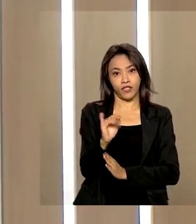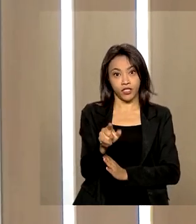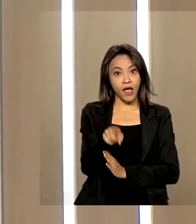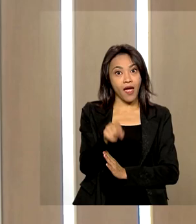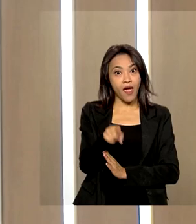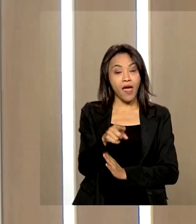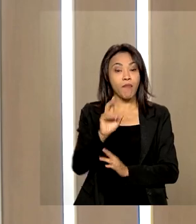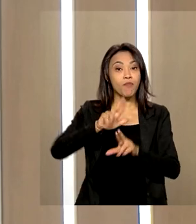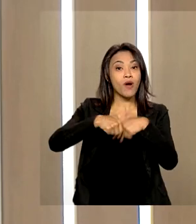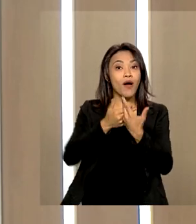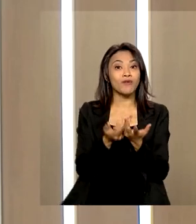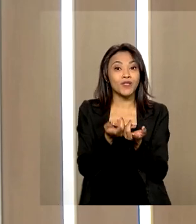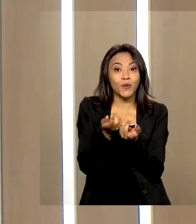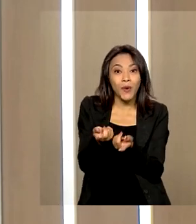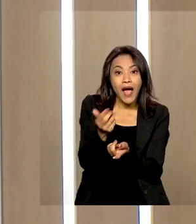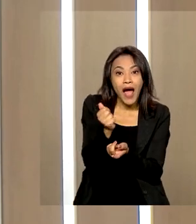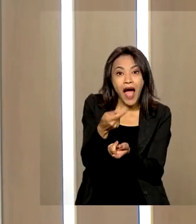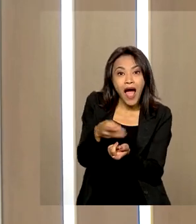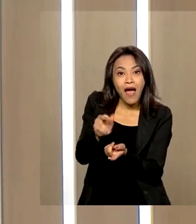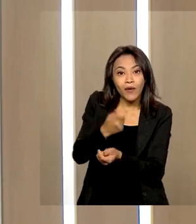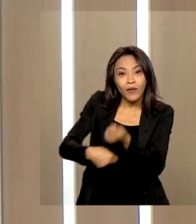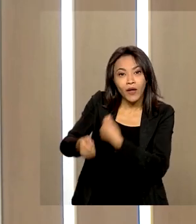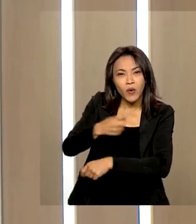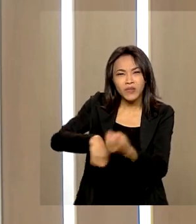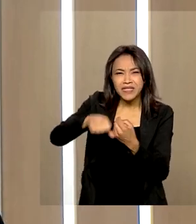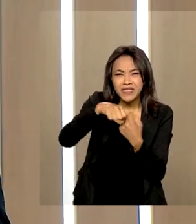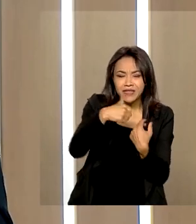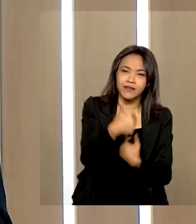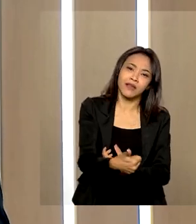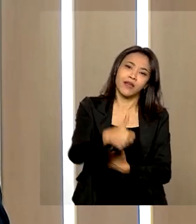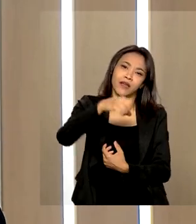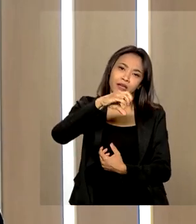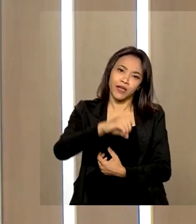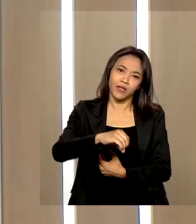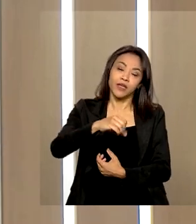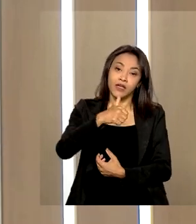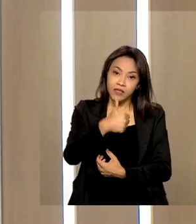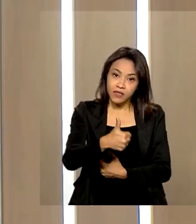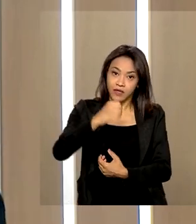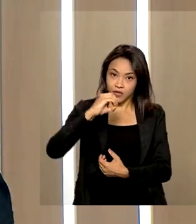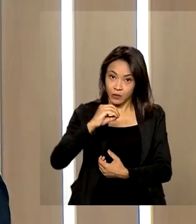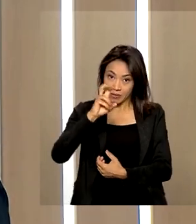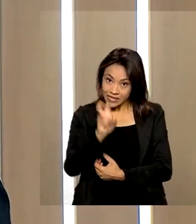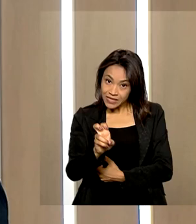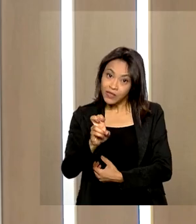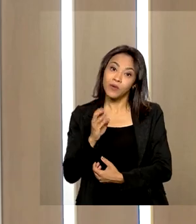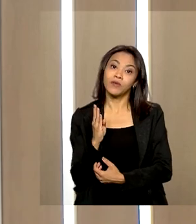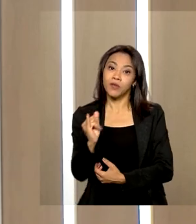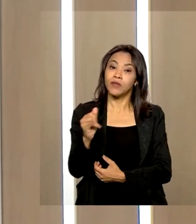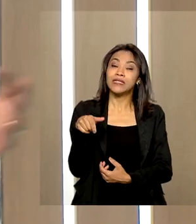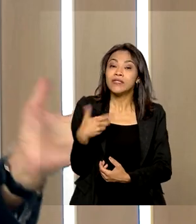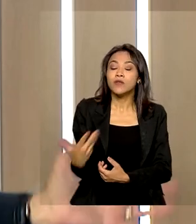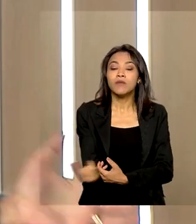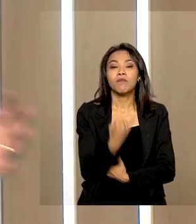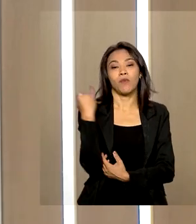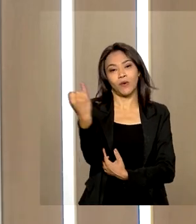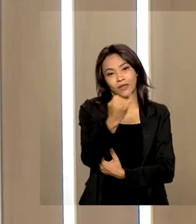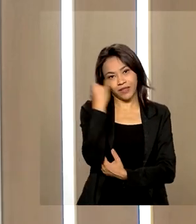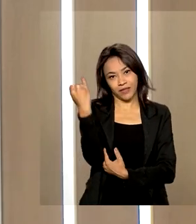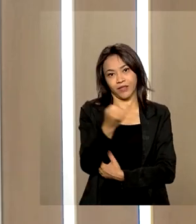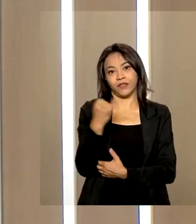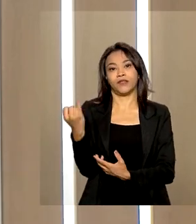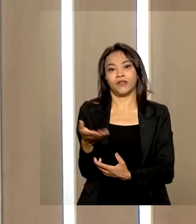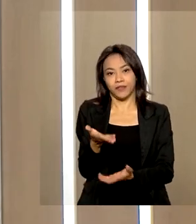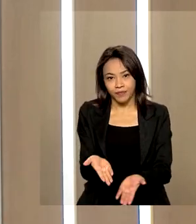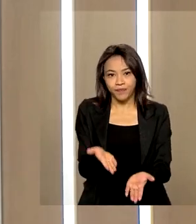agronegócio gera um superávit de mais de 105 bilhões no ano de 2021, mostrando então que ele é importante para a geração de